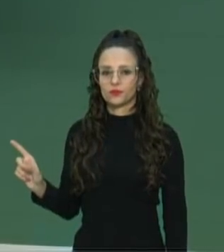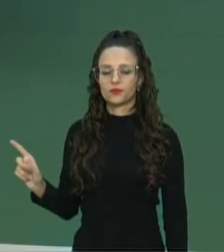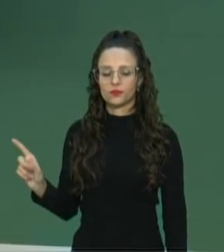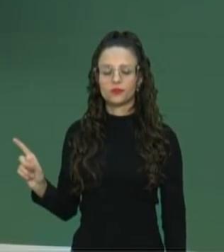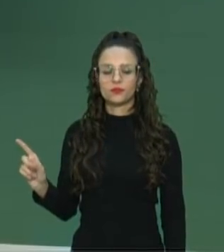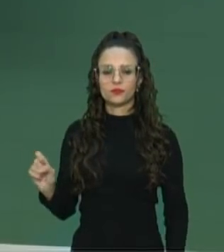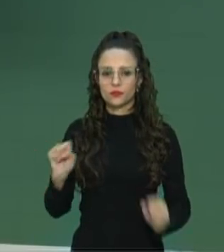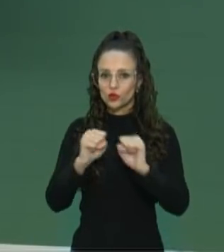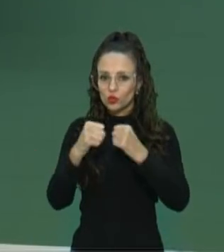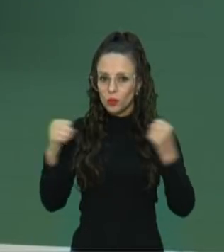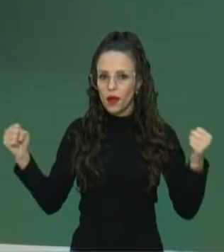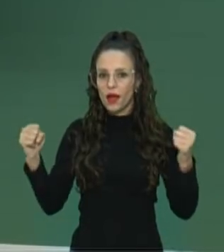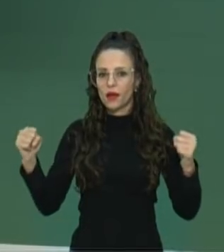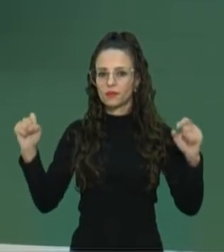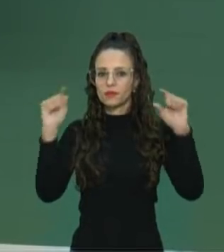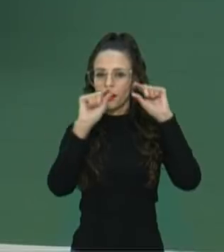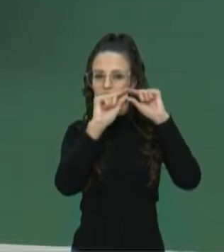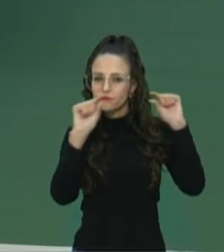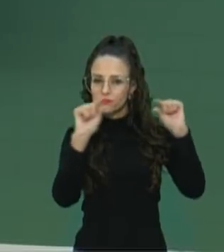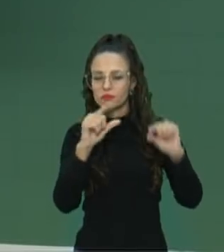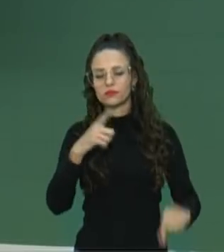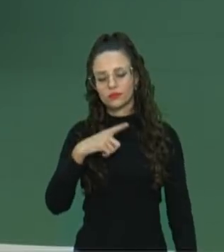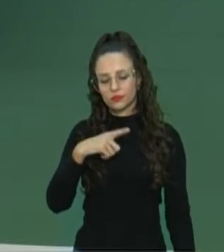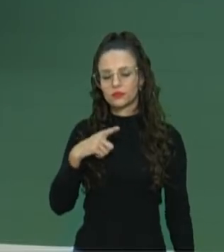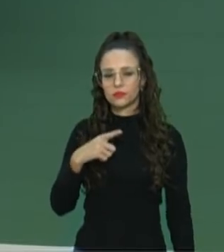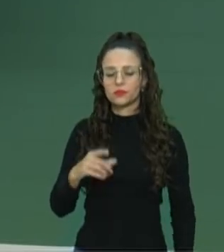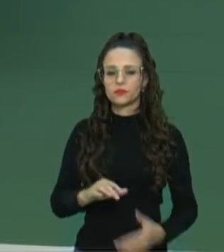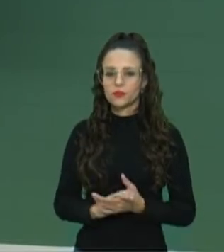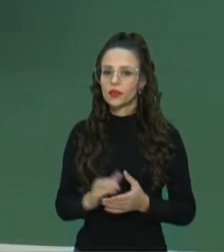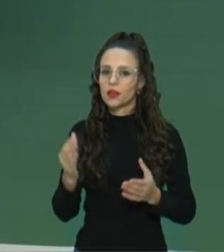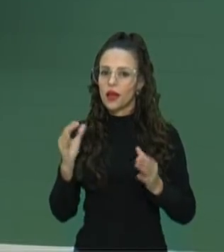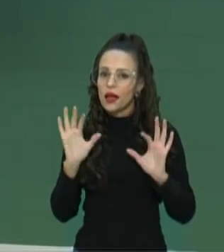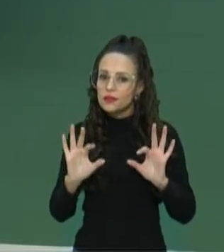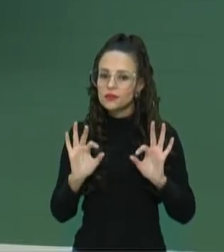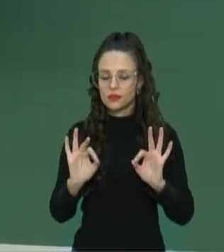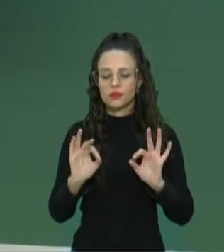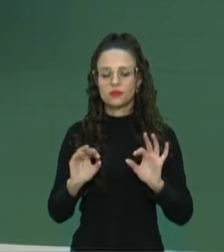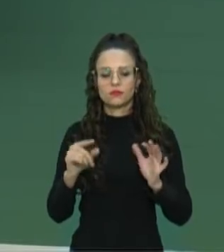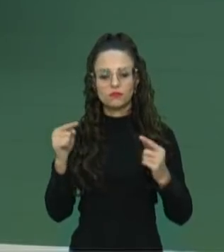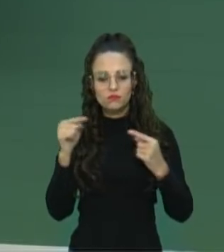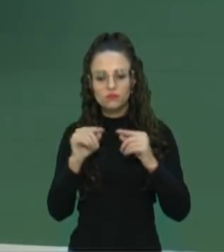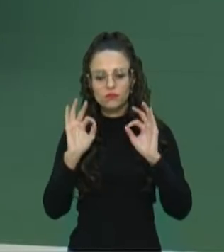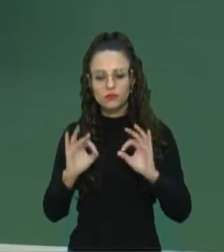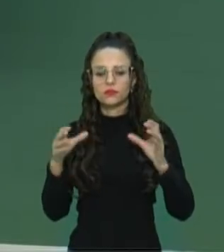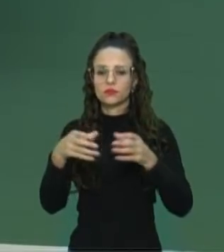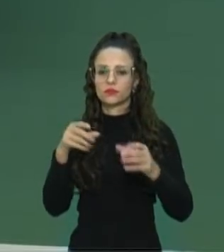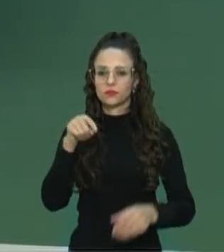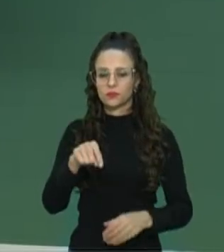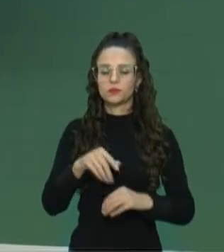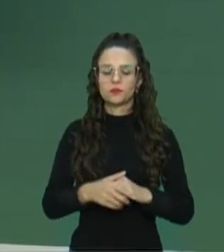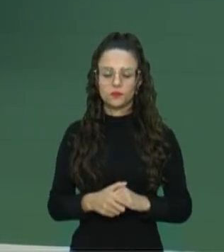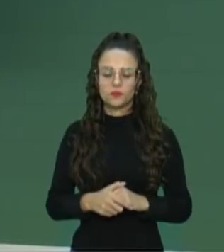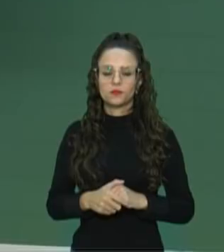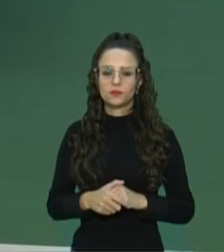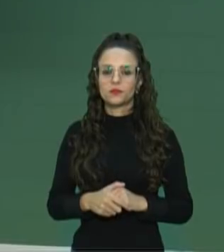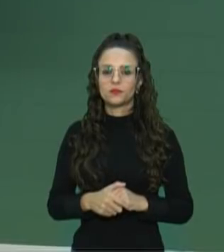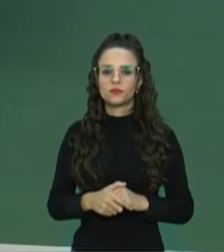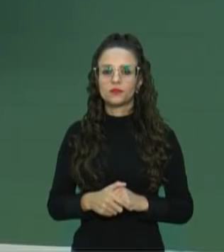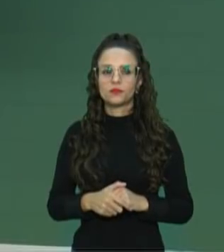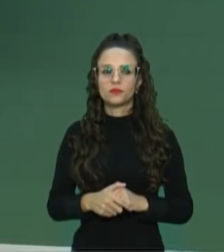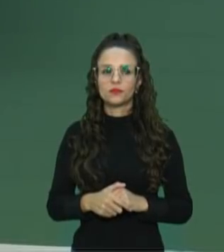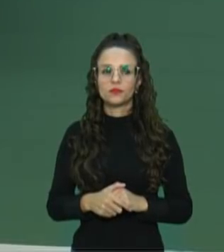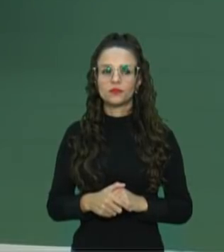aqui dentro de qualquer mapa. Então o mapa é montado em cima da categoria e dificuldade que o atleta se